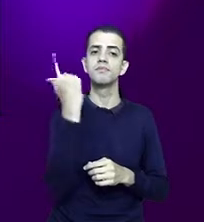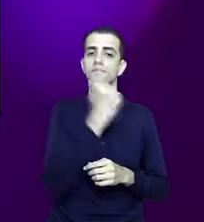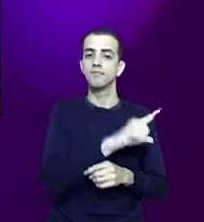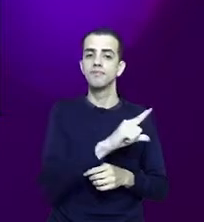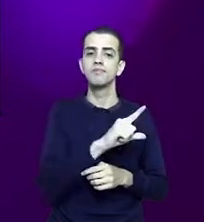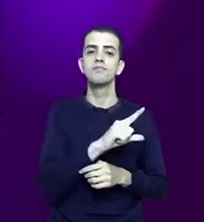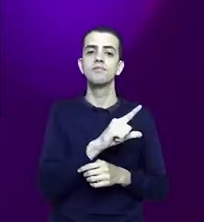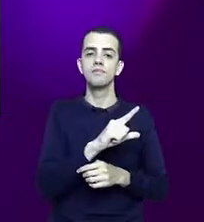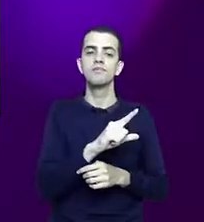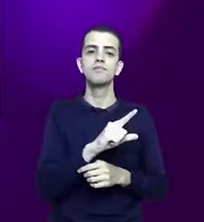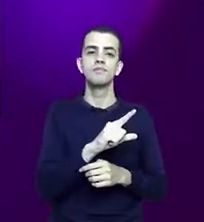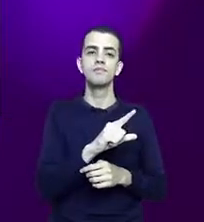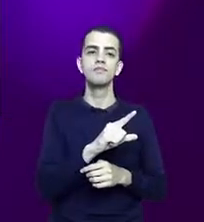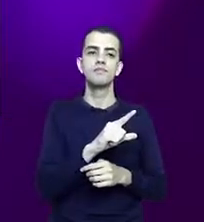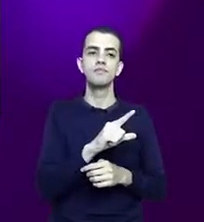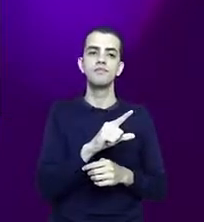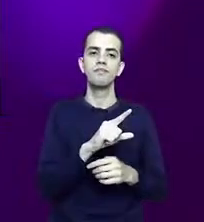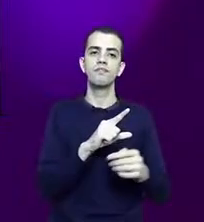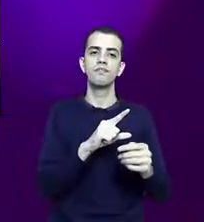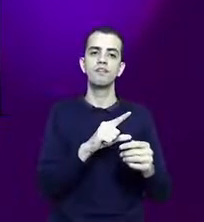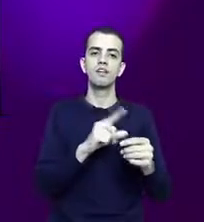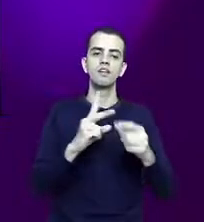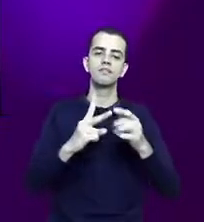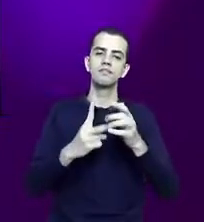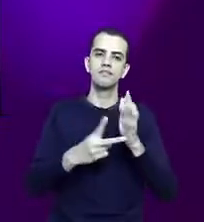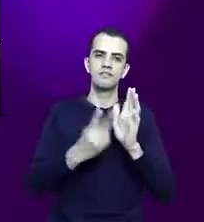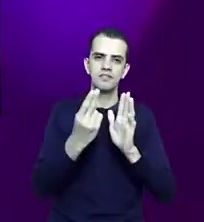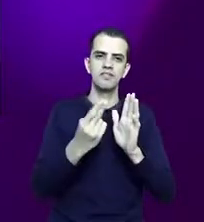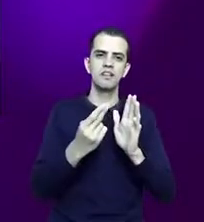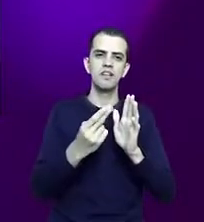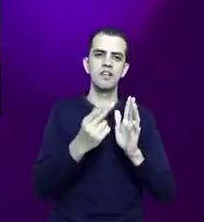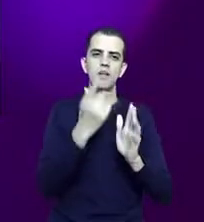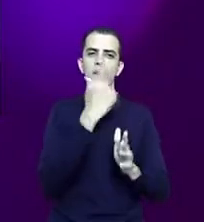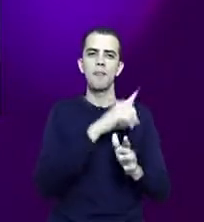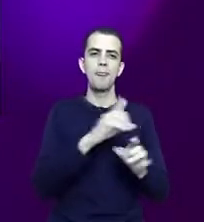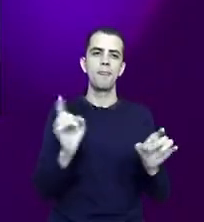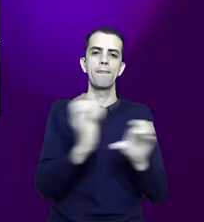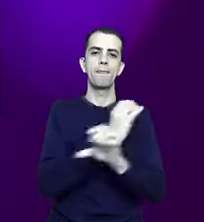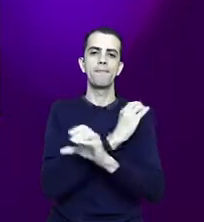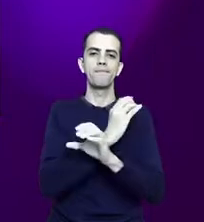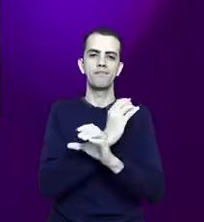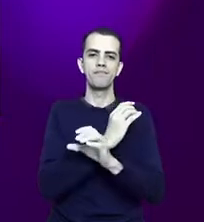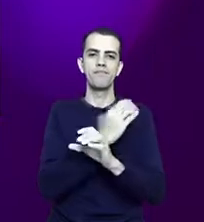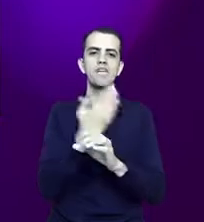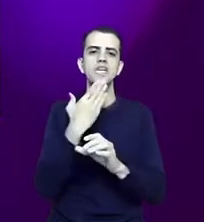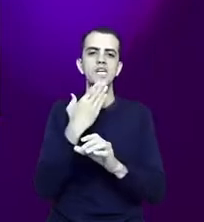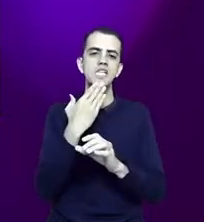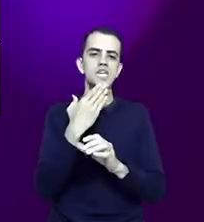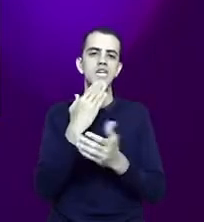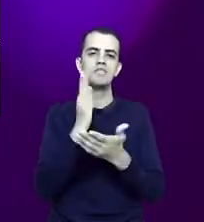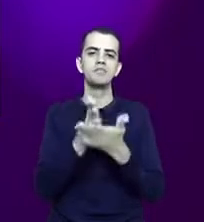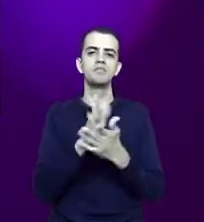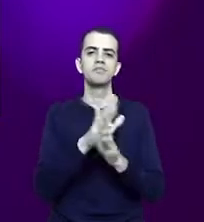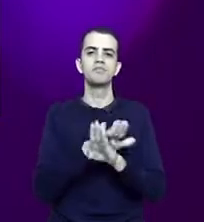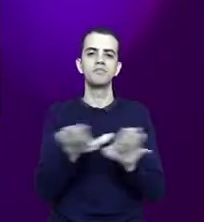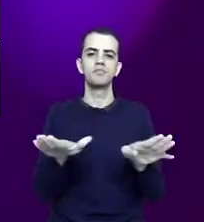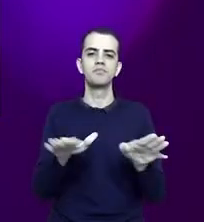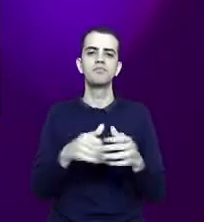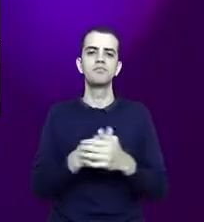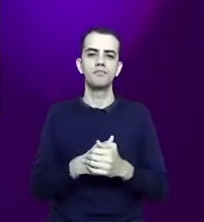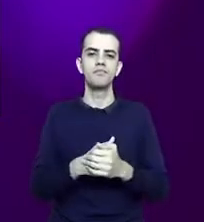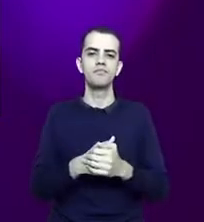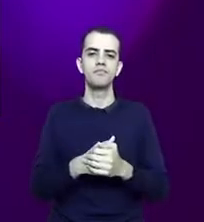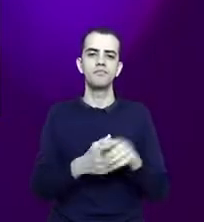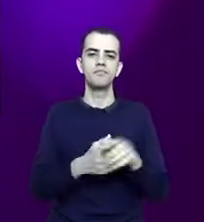verdade, fazer a correção completa aí da deformidade. Então, notem aí que esse é o